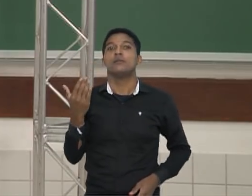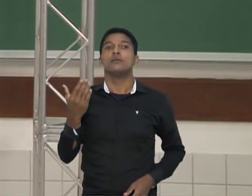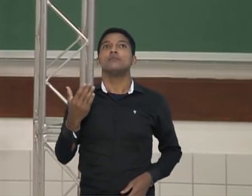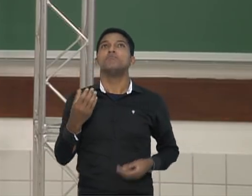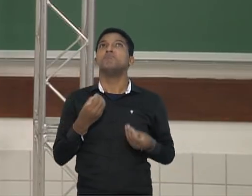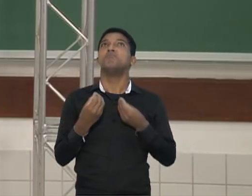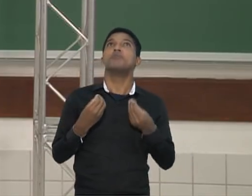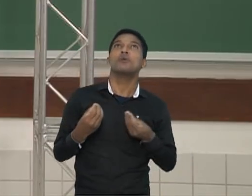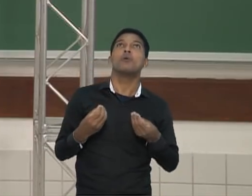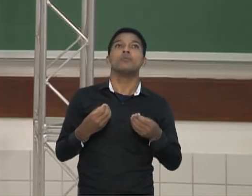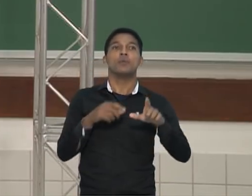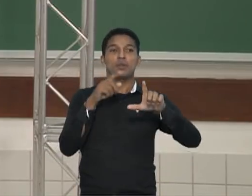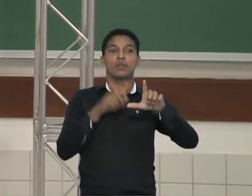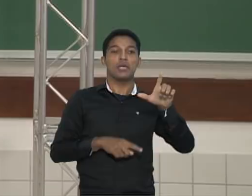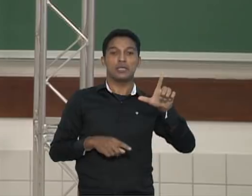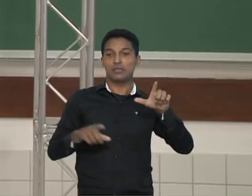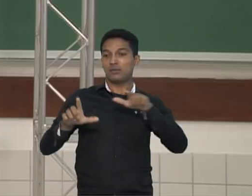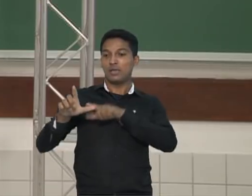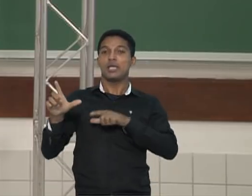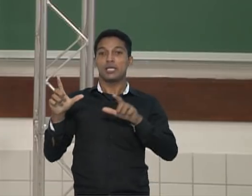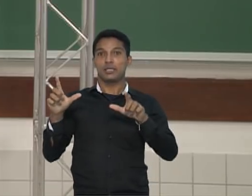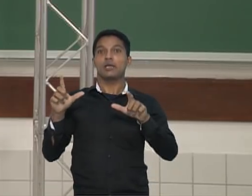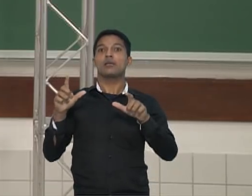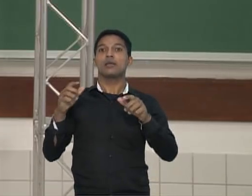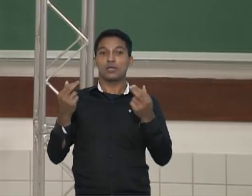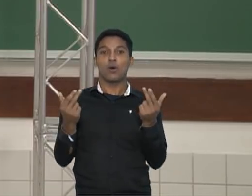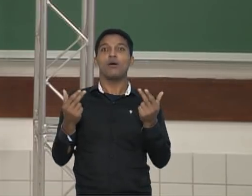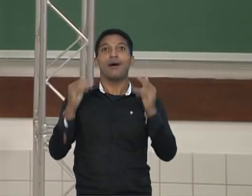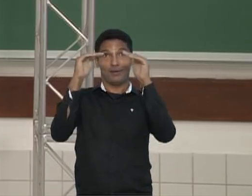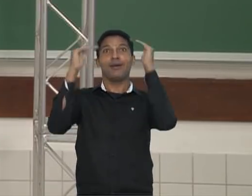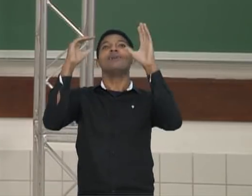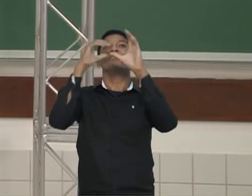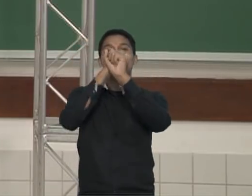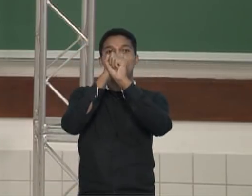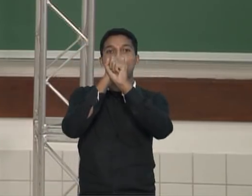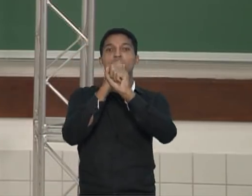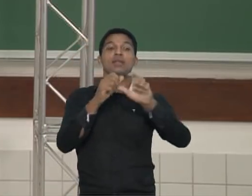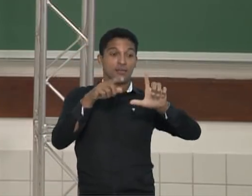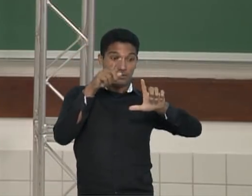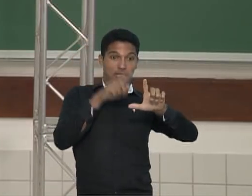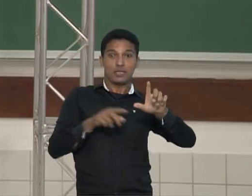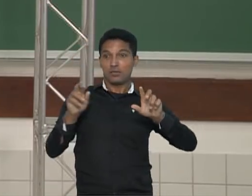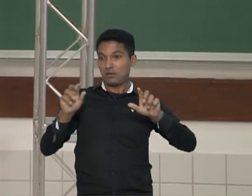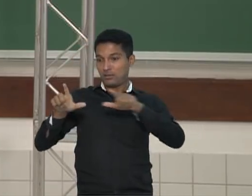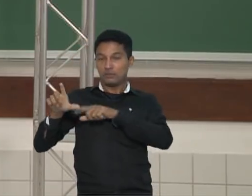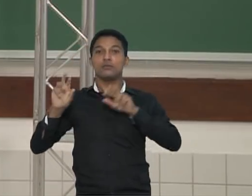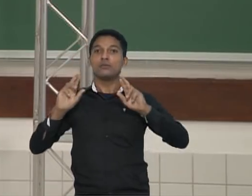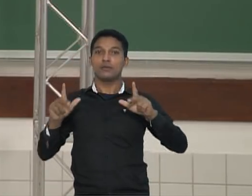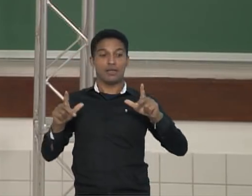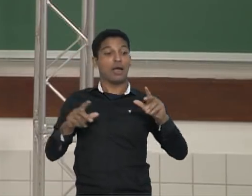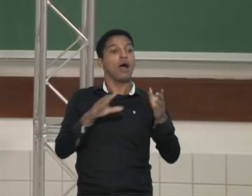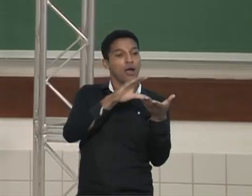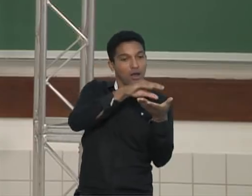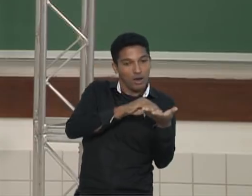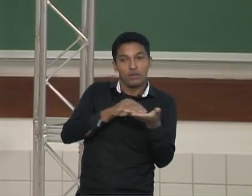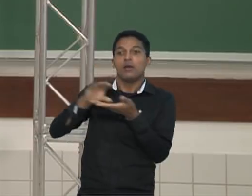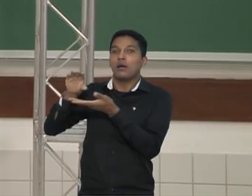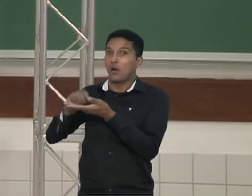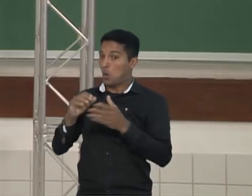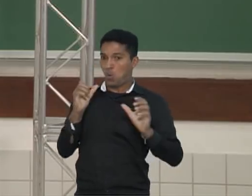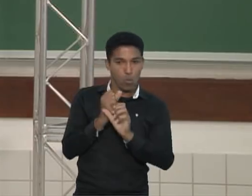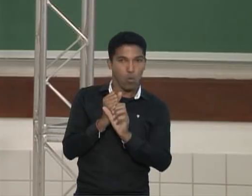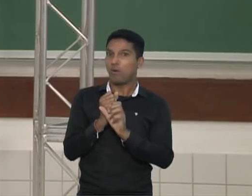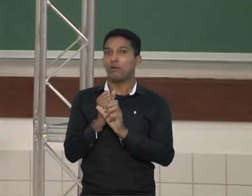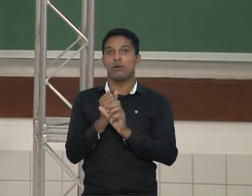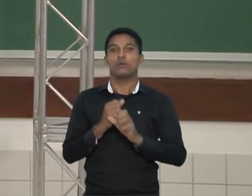expoentes. E quando são diferentes, eu só vou repetir as letras ali? Isso mesmo, tá? Não esqueço. E é por isso que deu esse resultado.